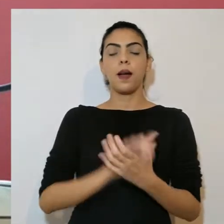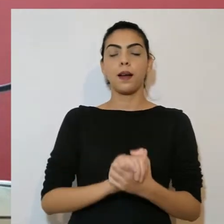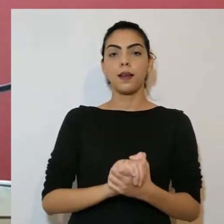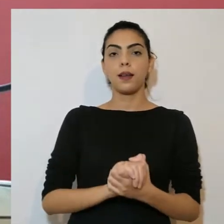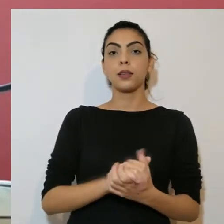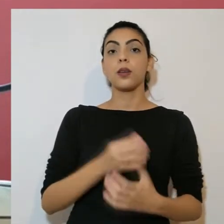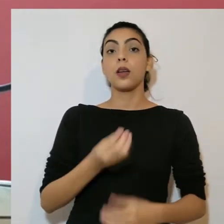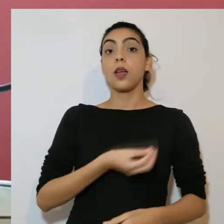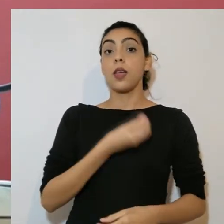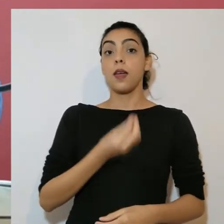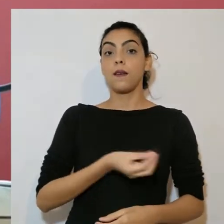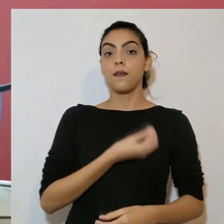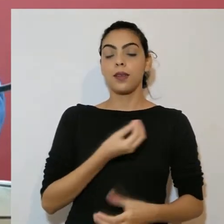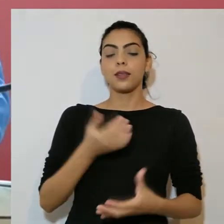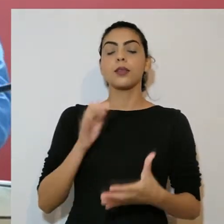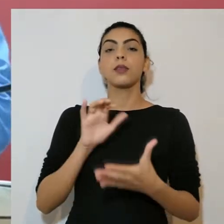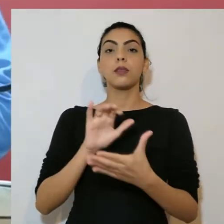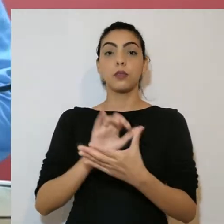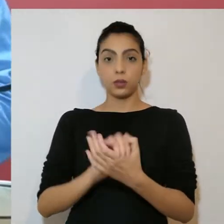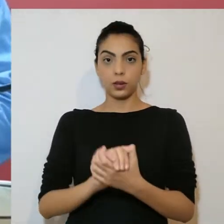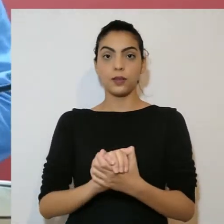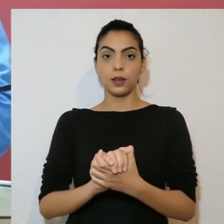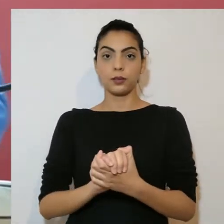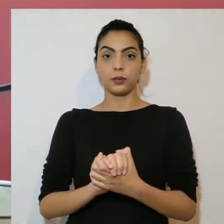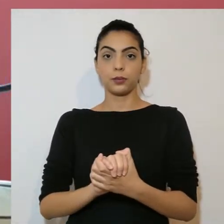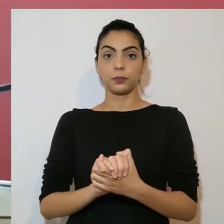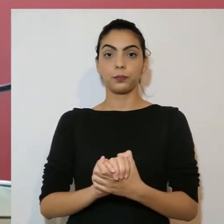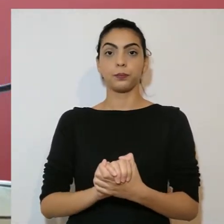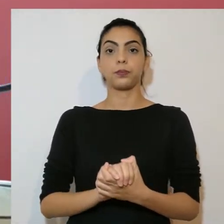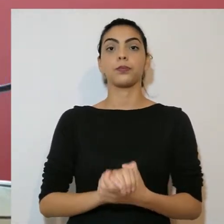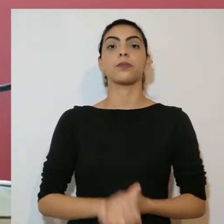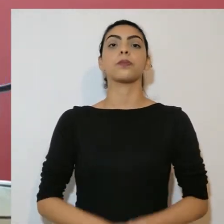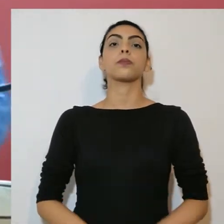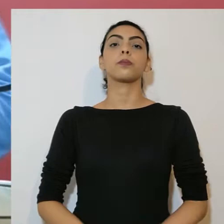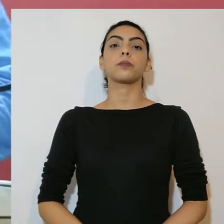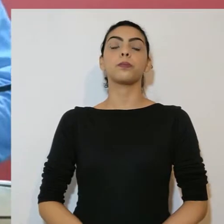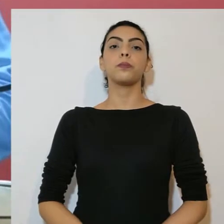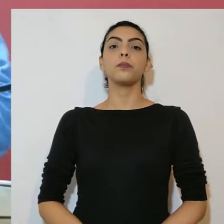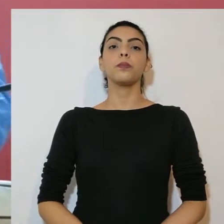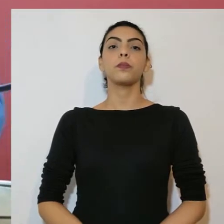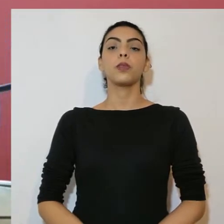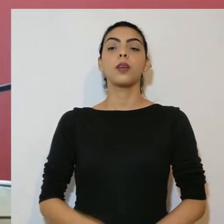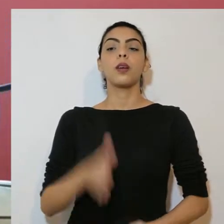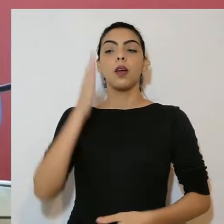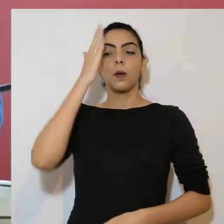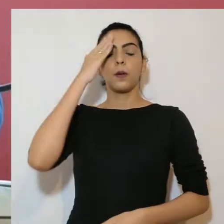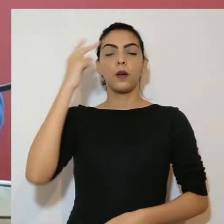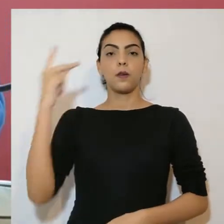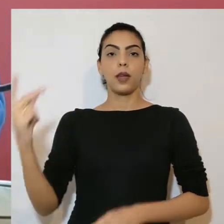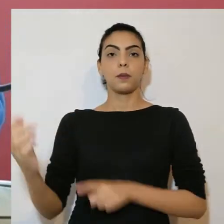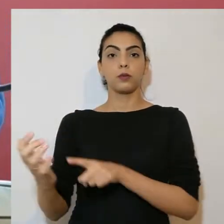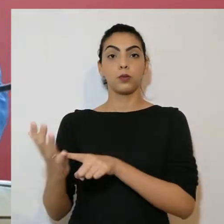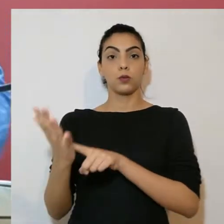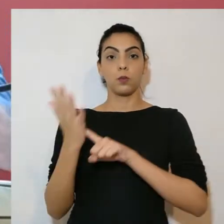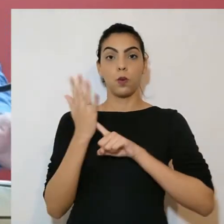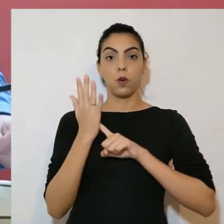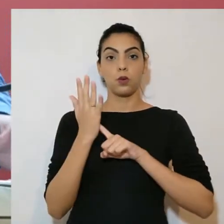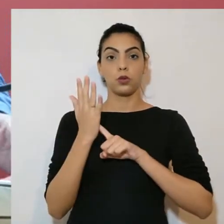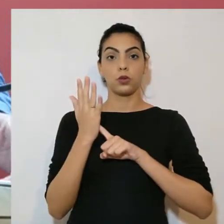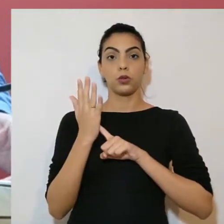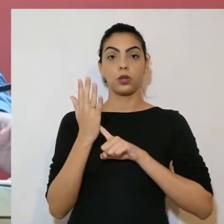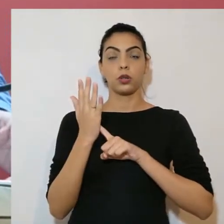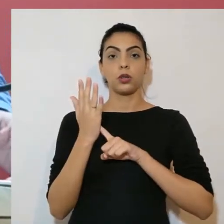marido e a vida conjugal. Provérbios nos apresenta que